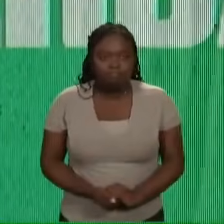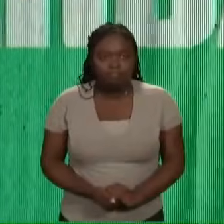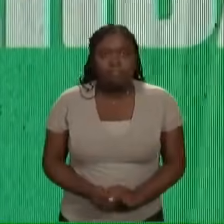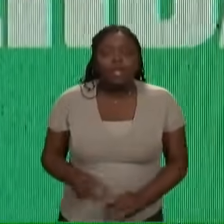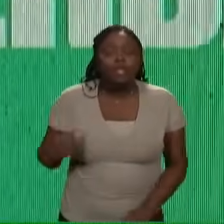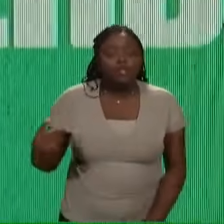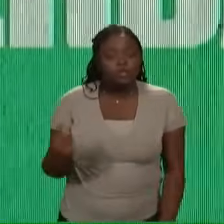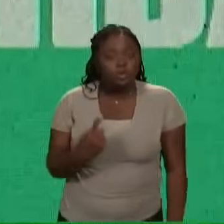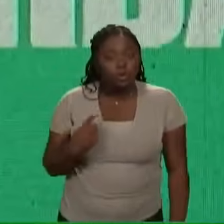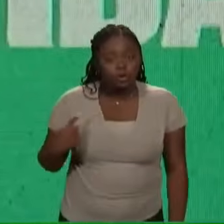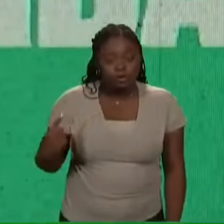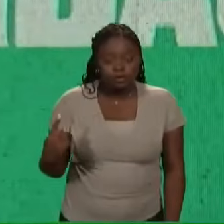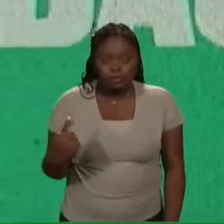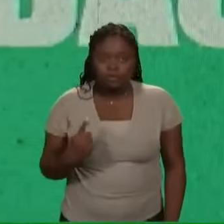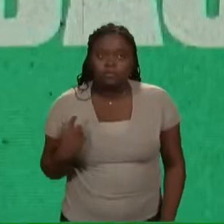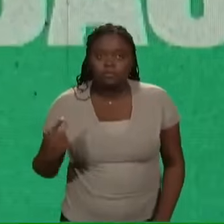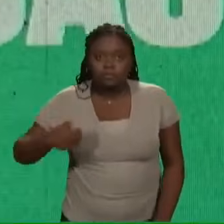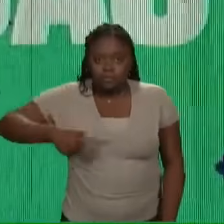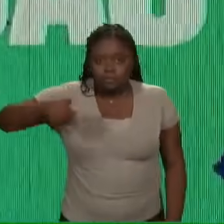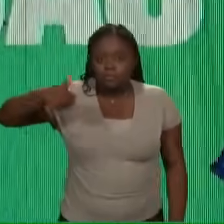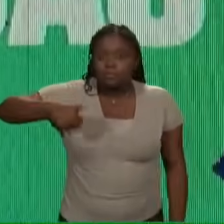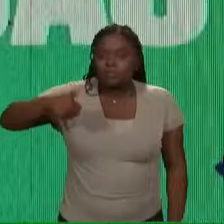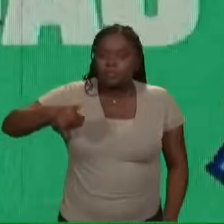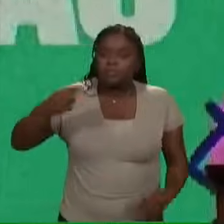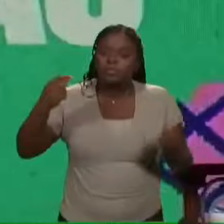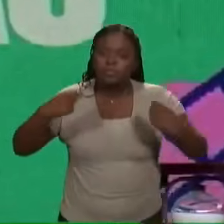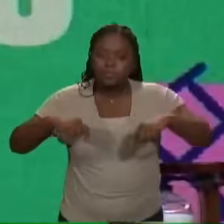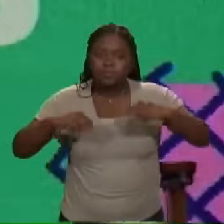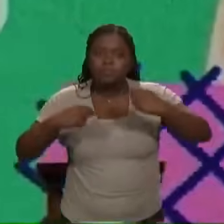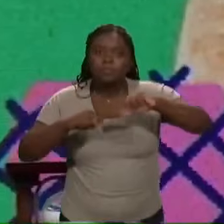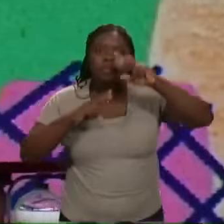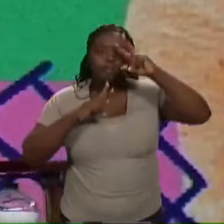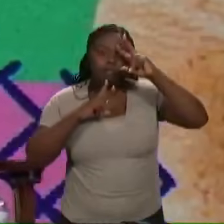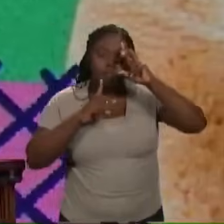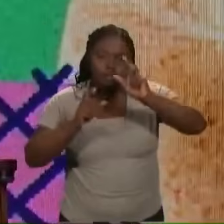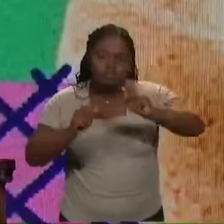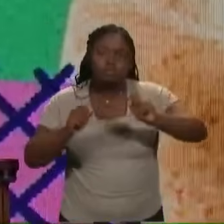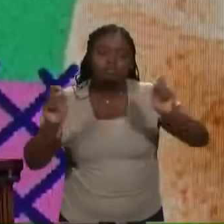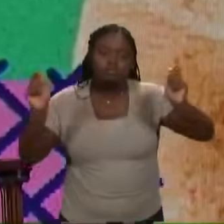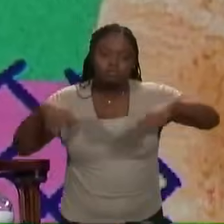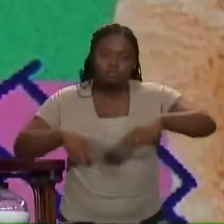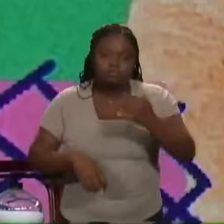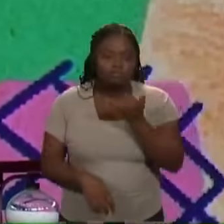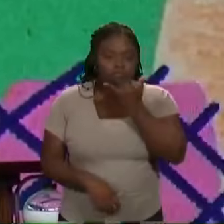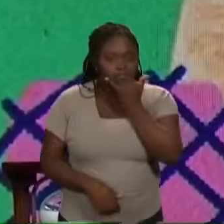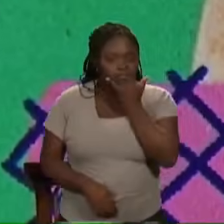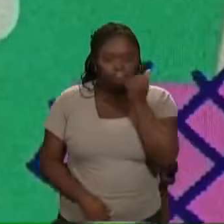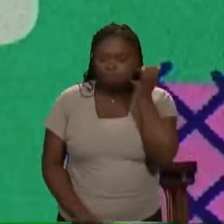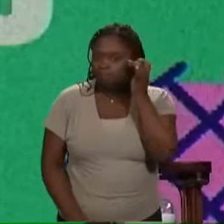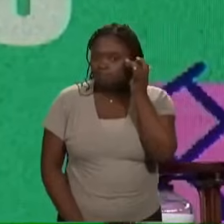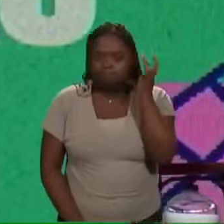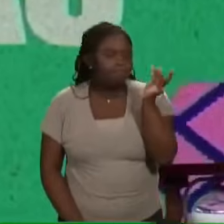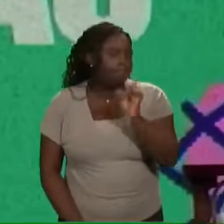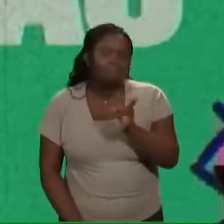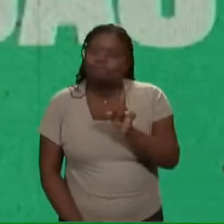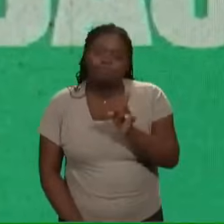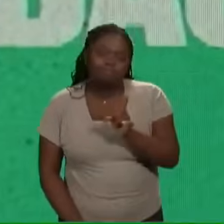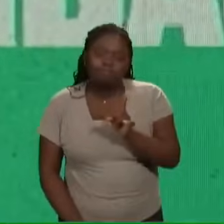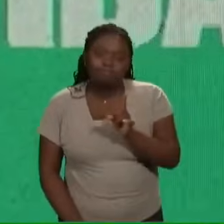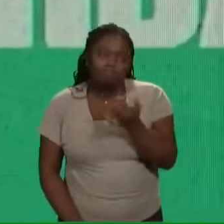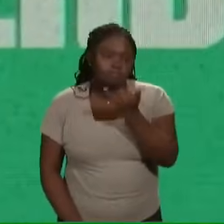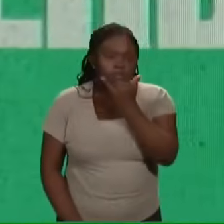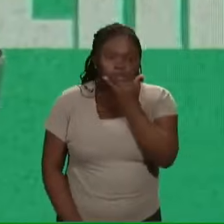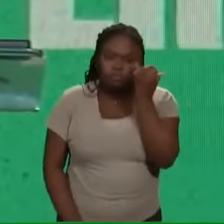Nós precisamos primeiramente de ter força para perdoar. Não é fácil. Perdoar não é